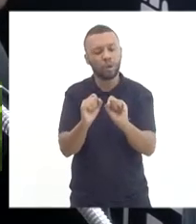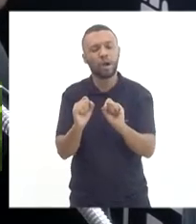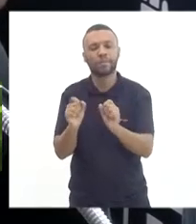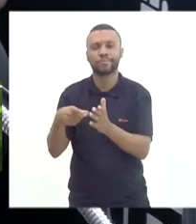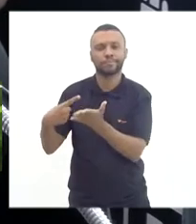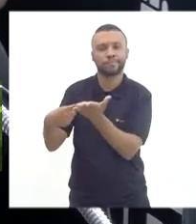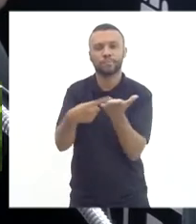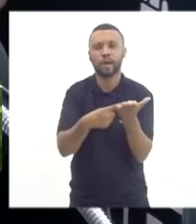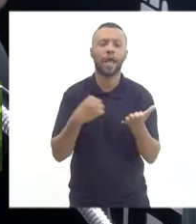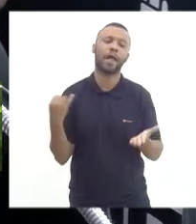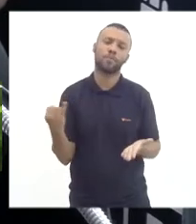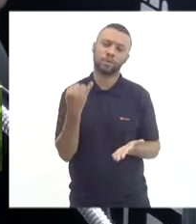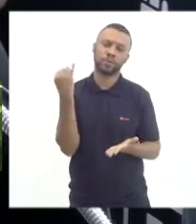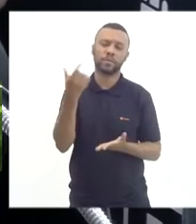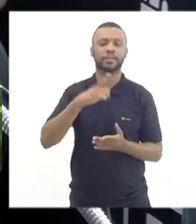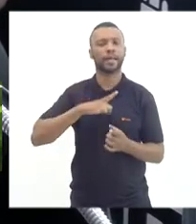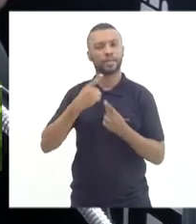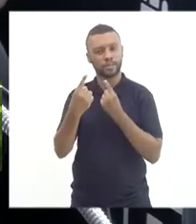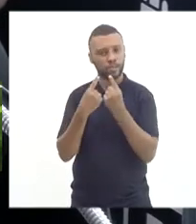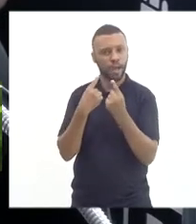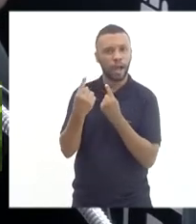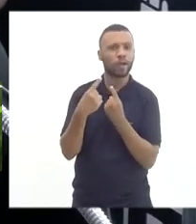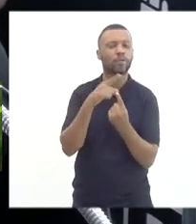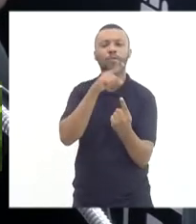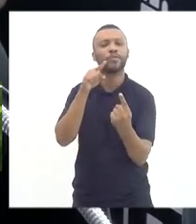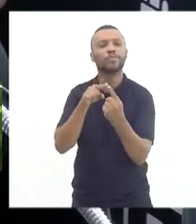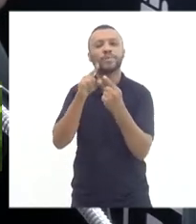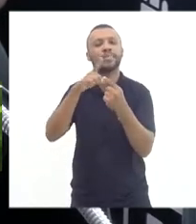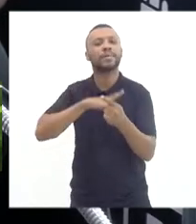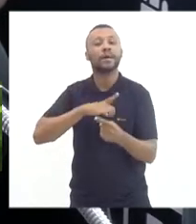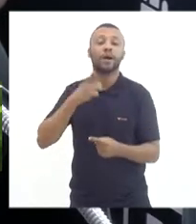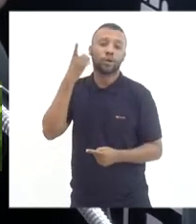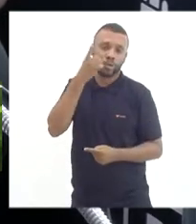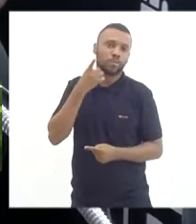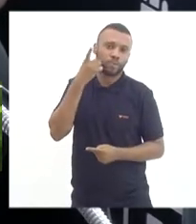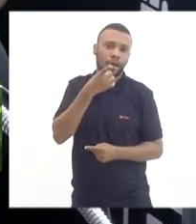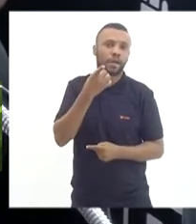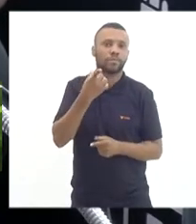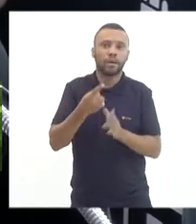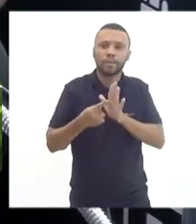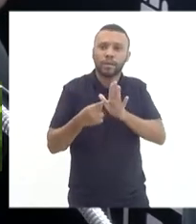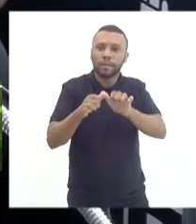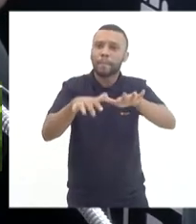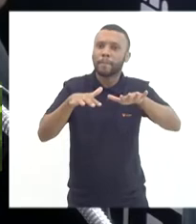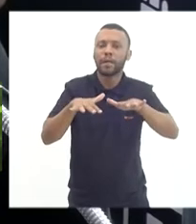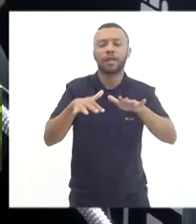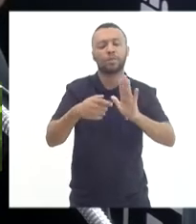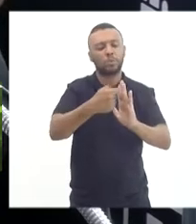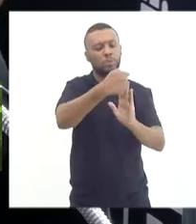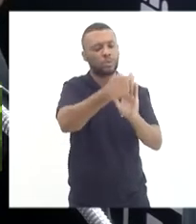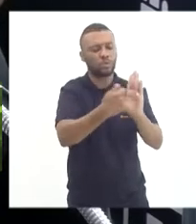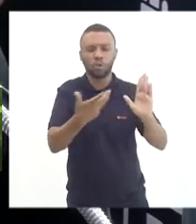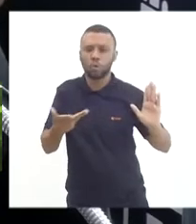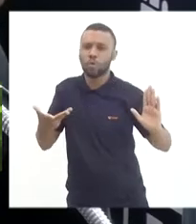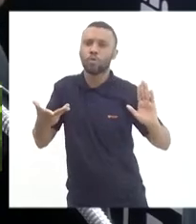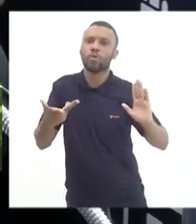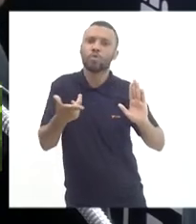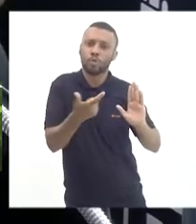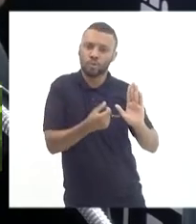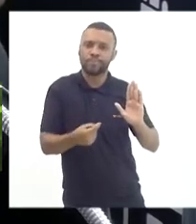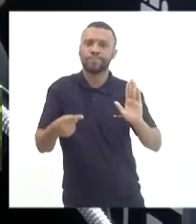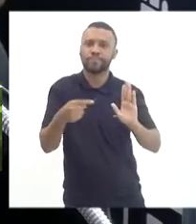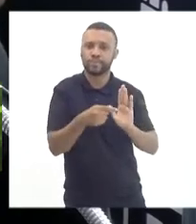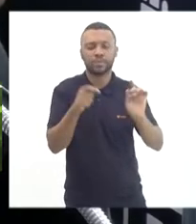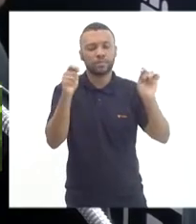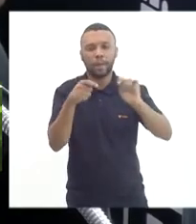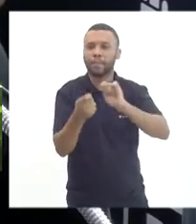de suma importância esse diálogo, justamente para a gente, os deputados, levarem a plenário o melhor texto que possa